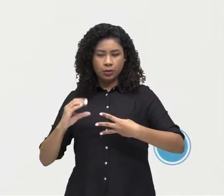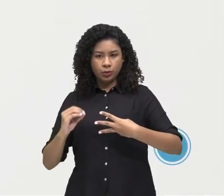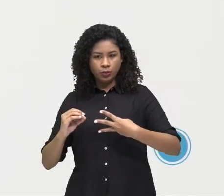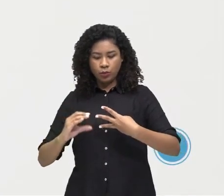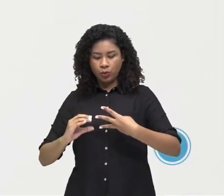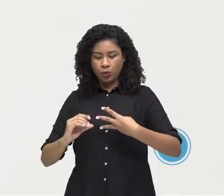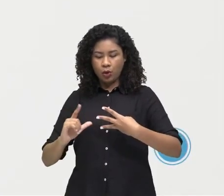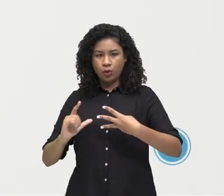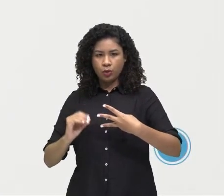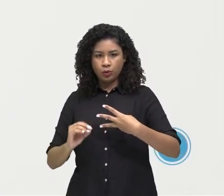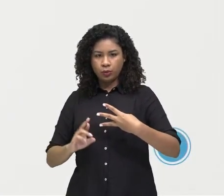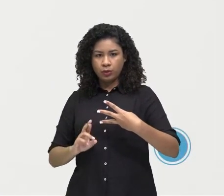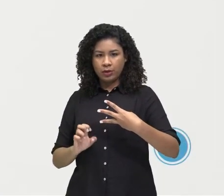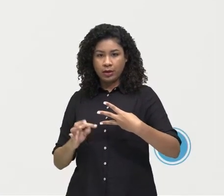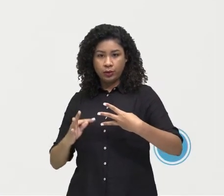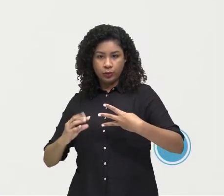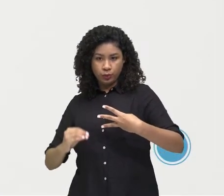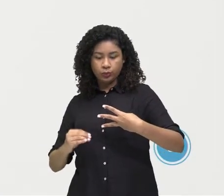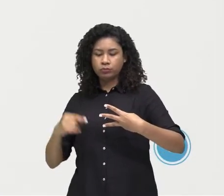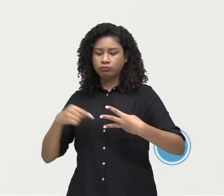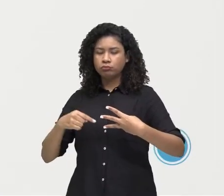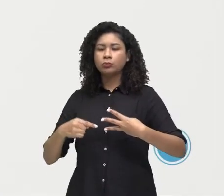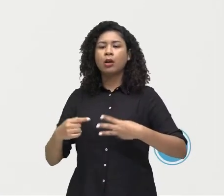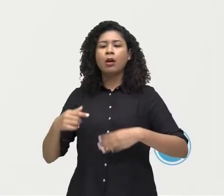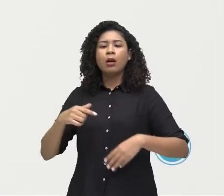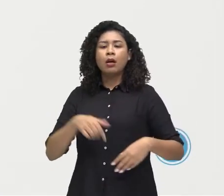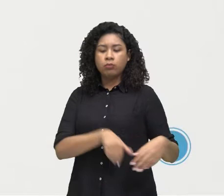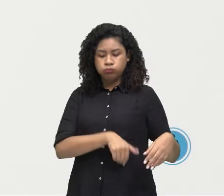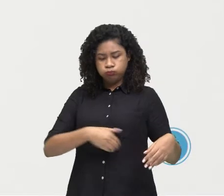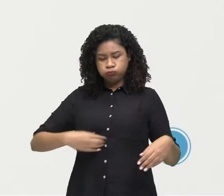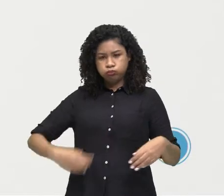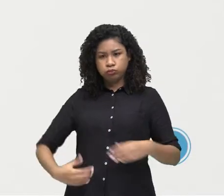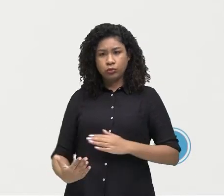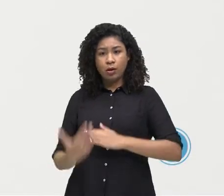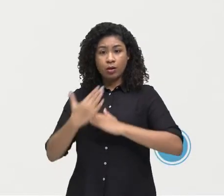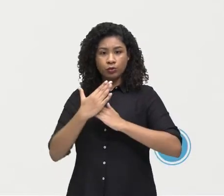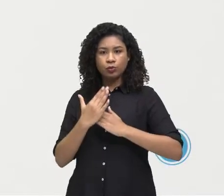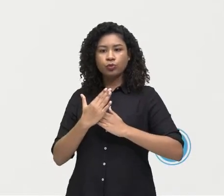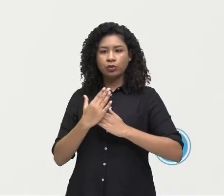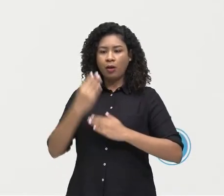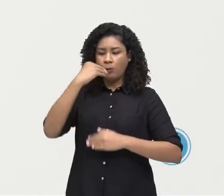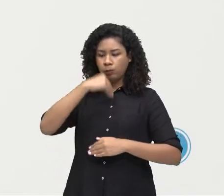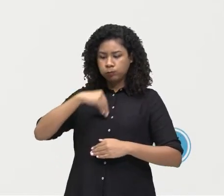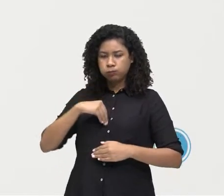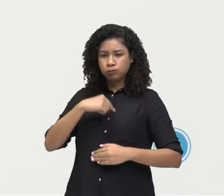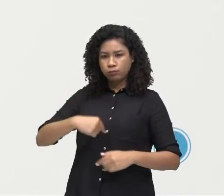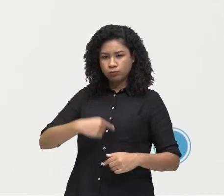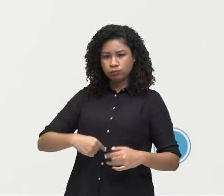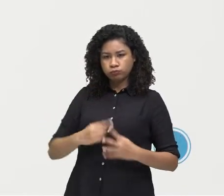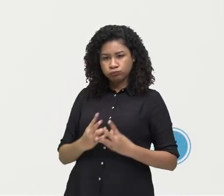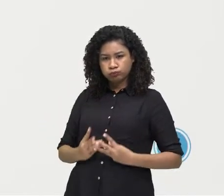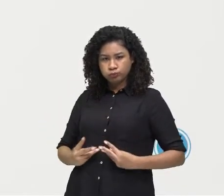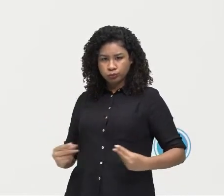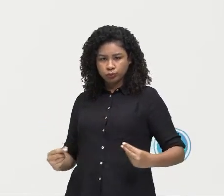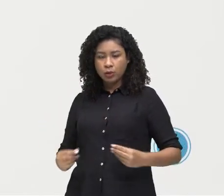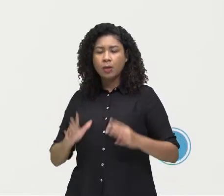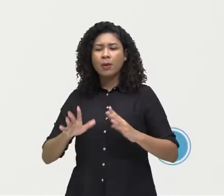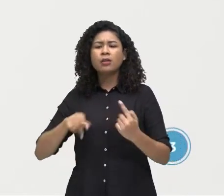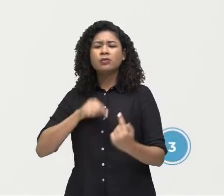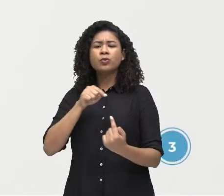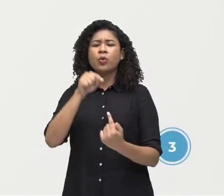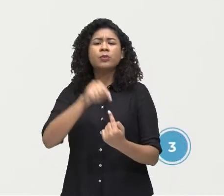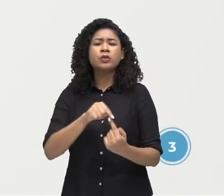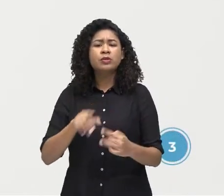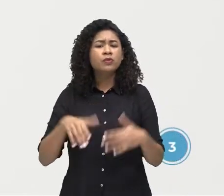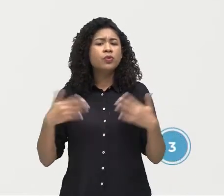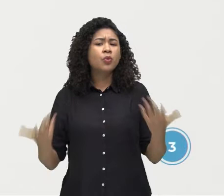que é um órgão que faz parte do nosso sistema digestório, ele está relacionado com o quê? Qual é a função dele? A digestão mecânica do alimento. A